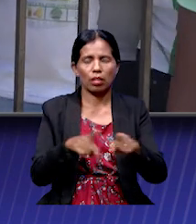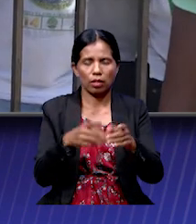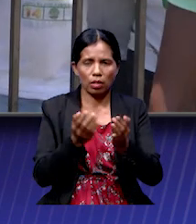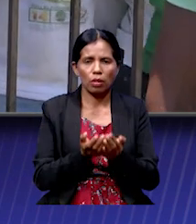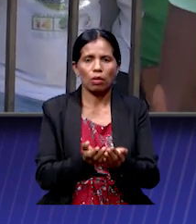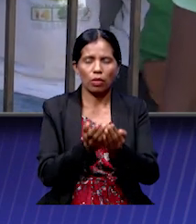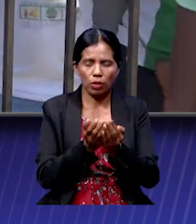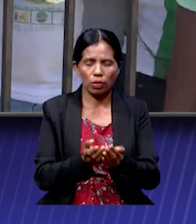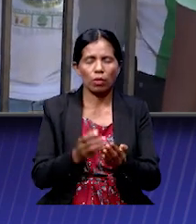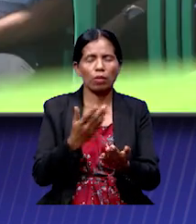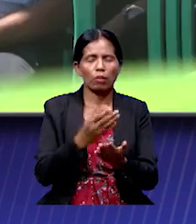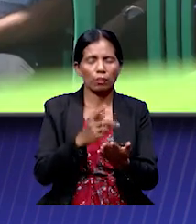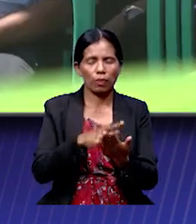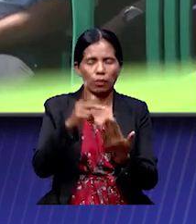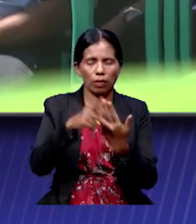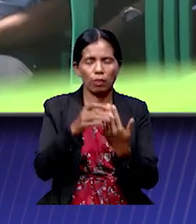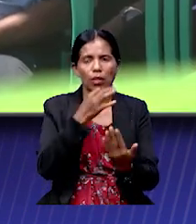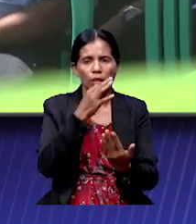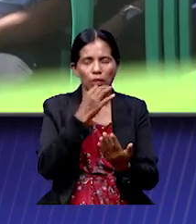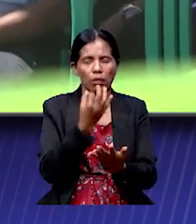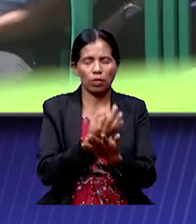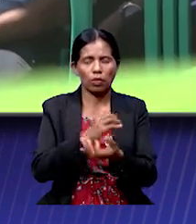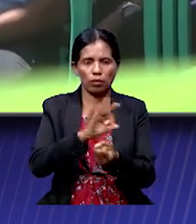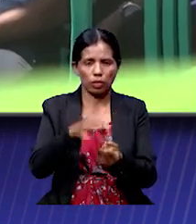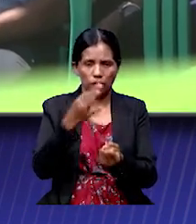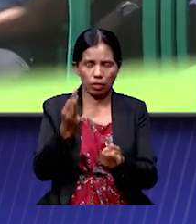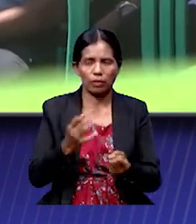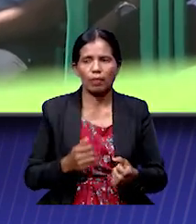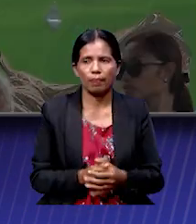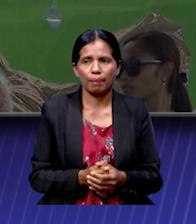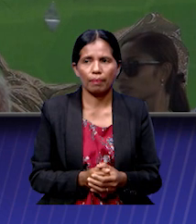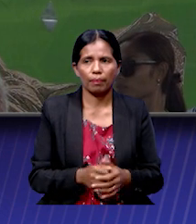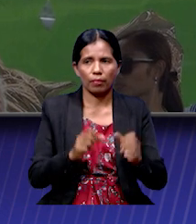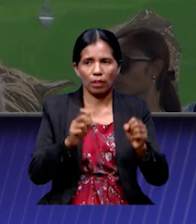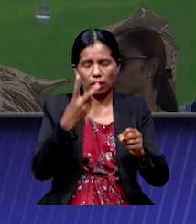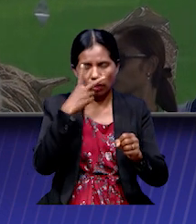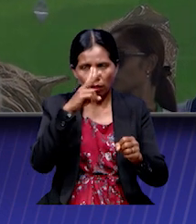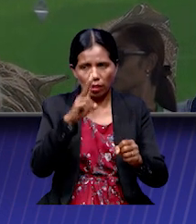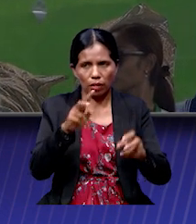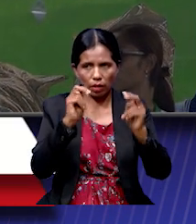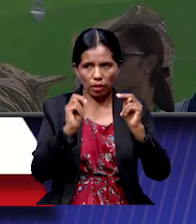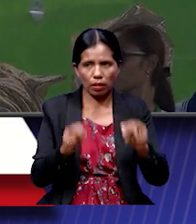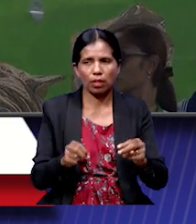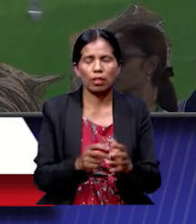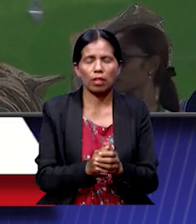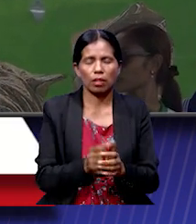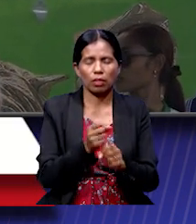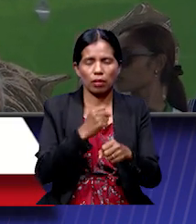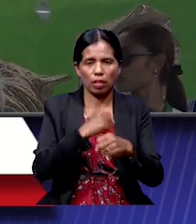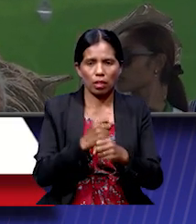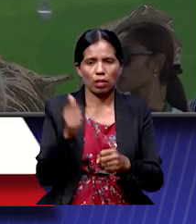solok sesta basica inklui fundu COVID. Atu verifika integridade ne ita teng hal auditoria.